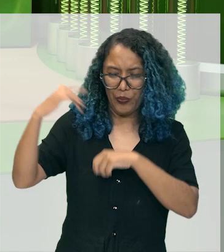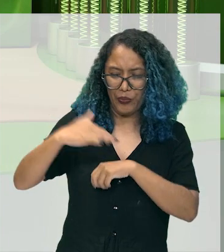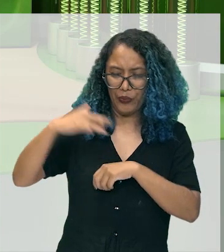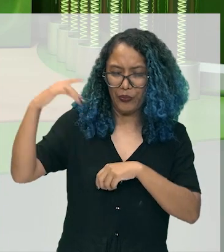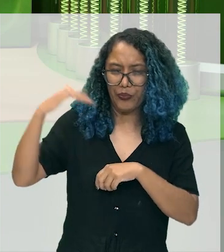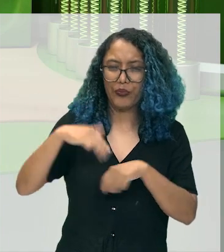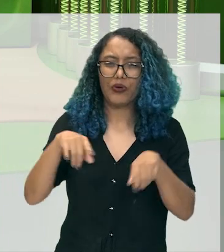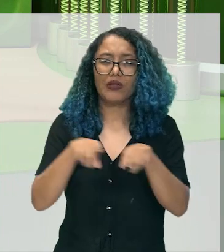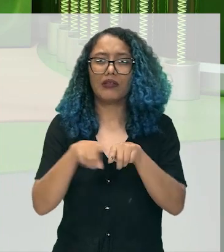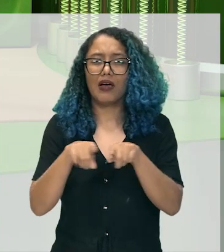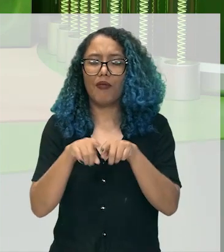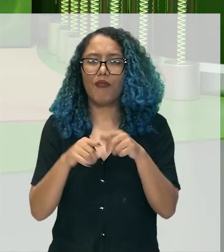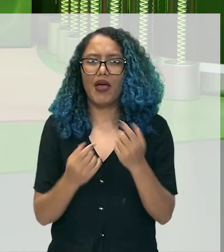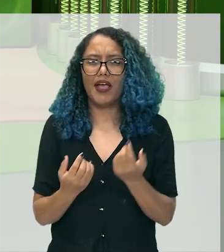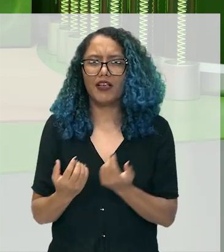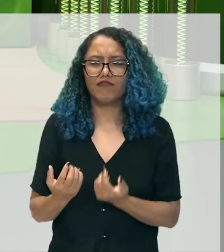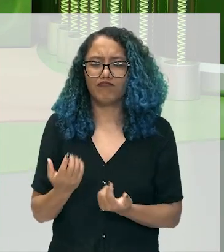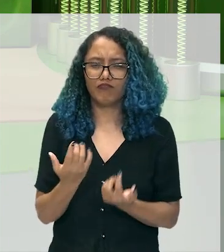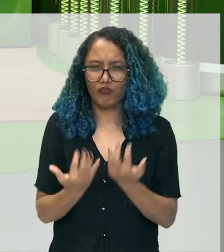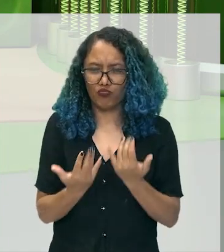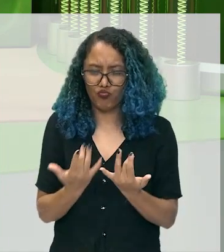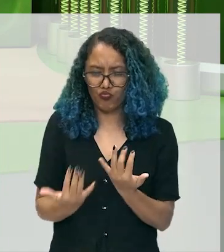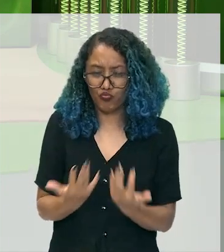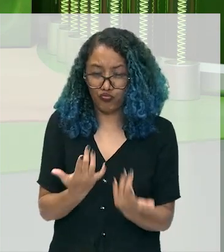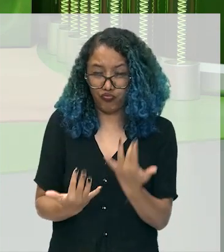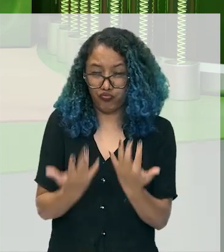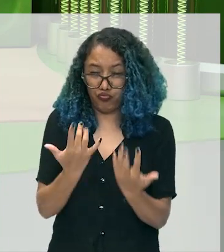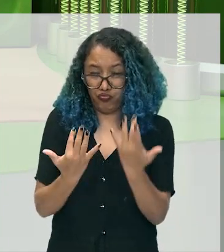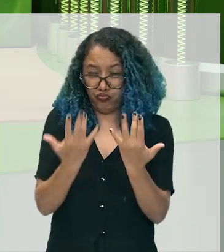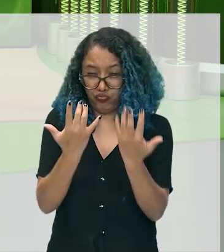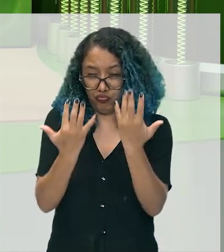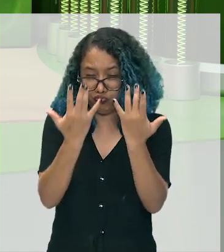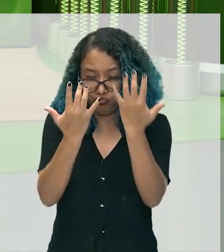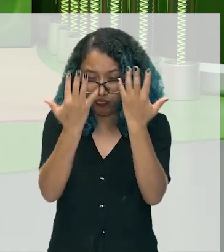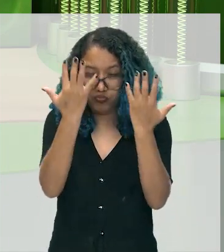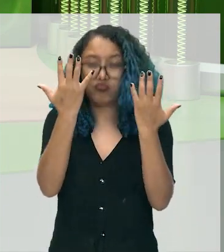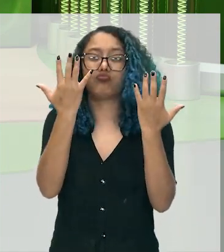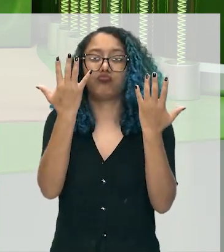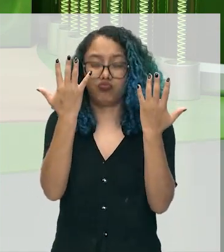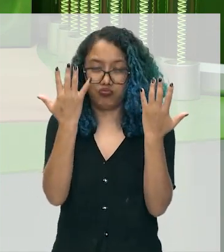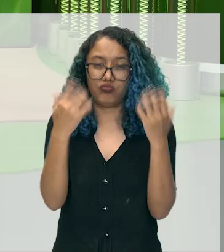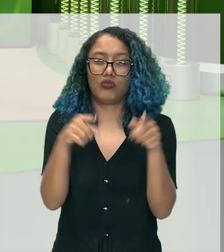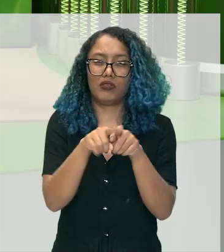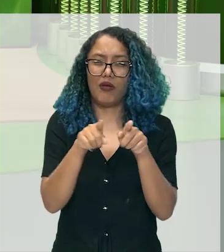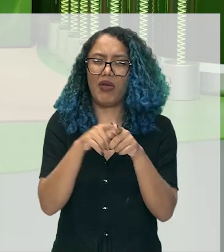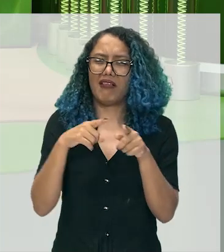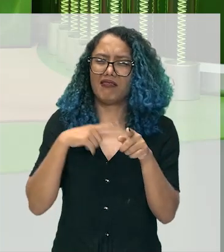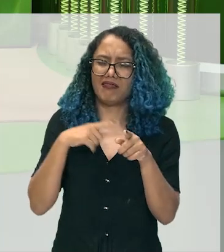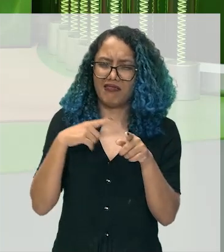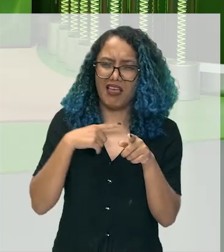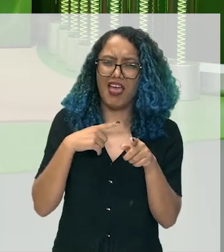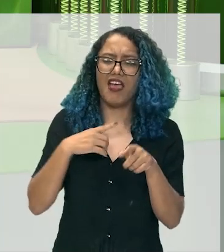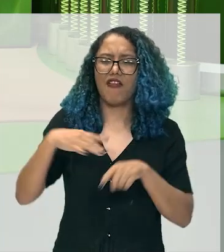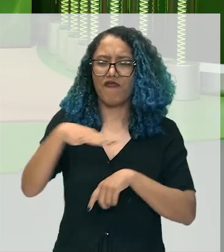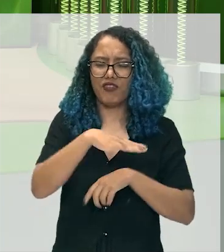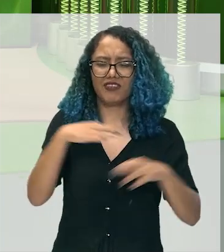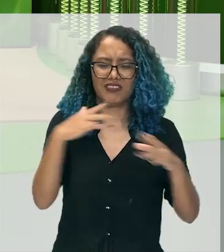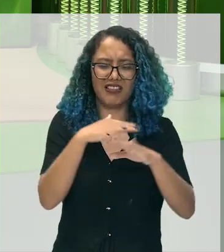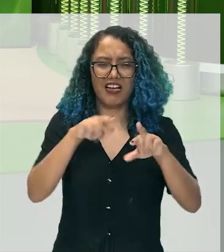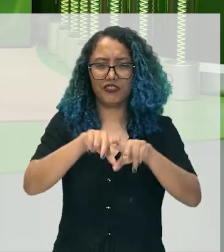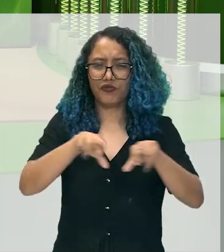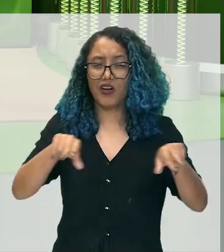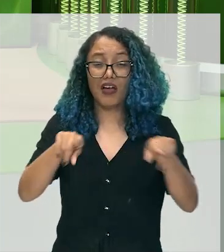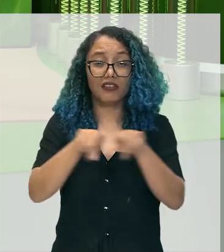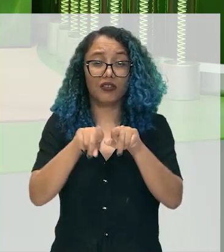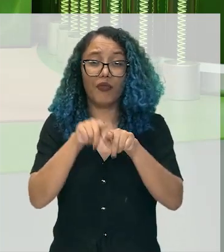de névoa, né, de fumaça, que invadiu aí várias cidades na Amazônia, rios que